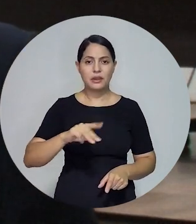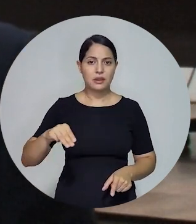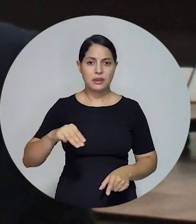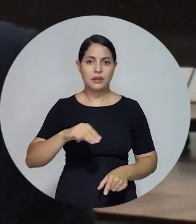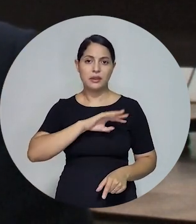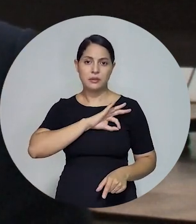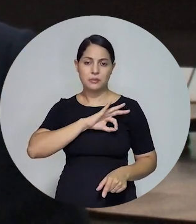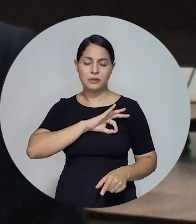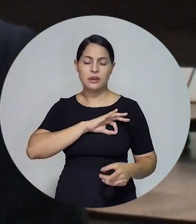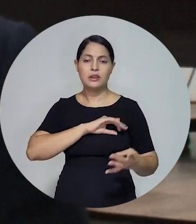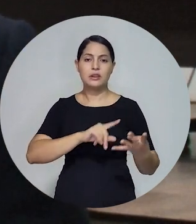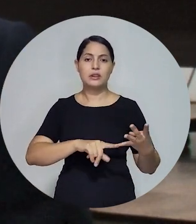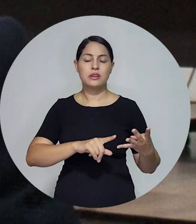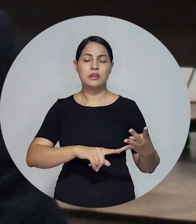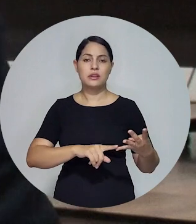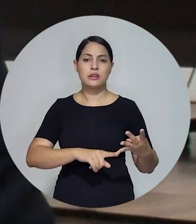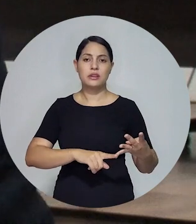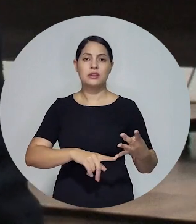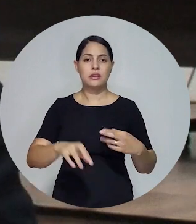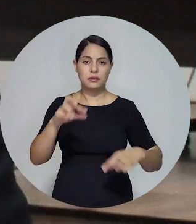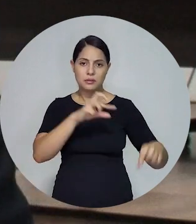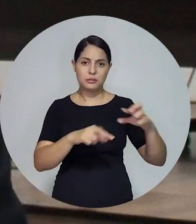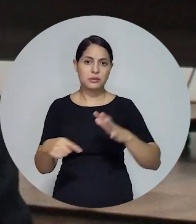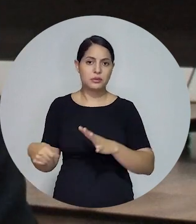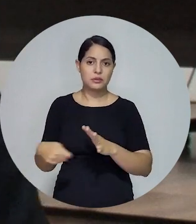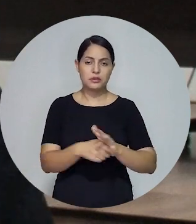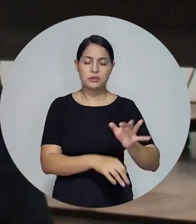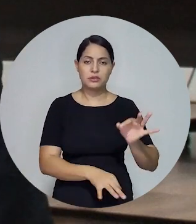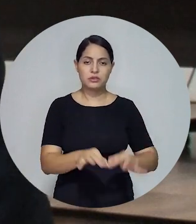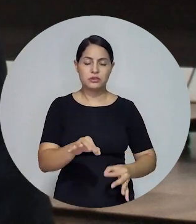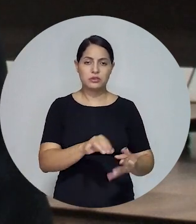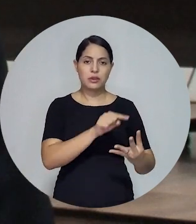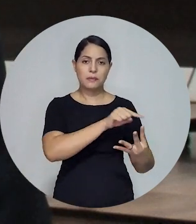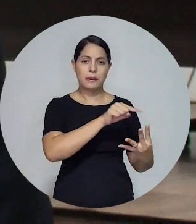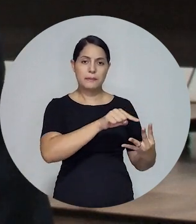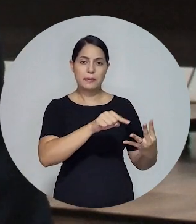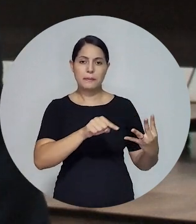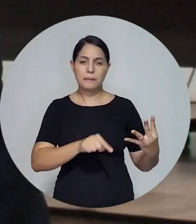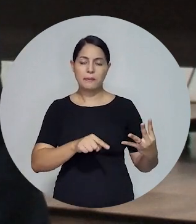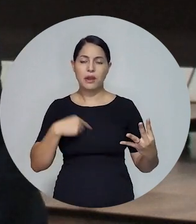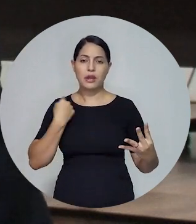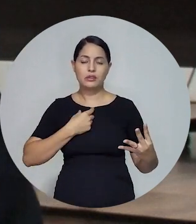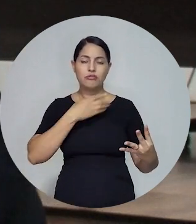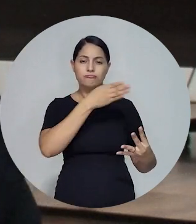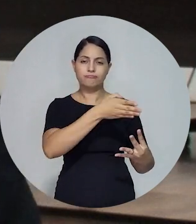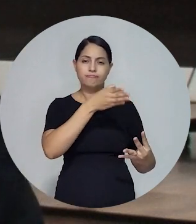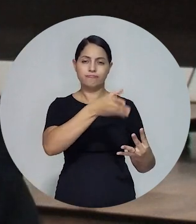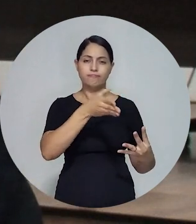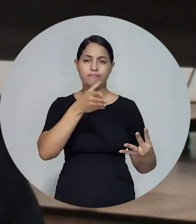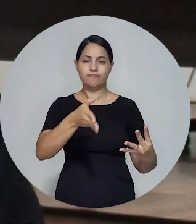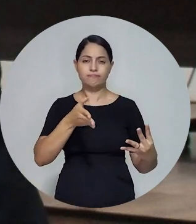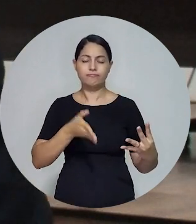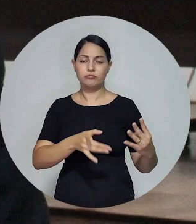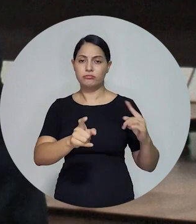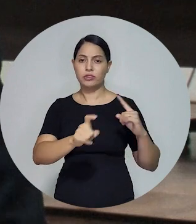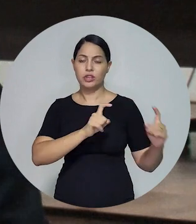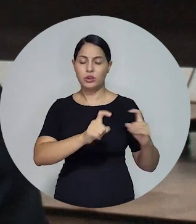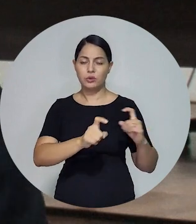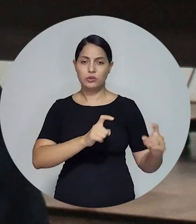comandante-geral da Polícia Militar e com, do mesmo modo, o Procurador-Geral de Justiça. Em cada uma